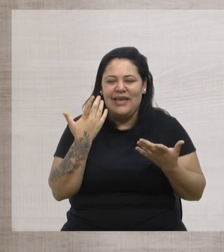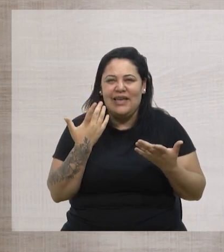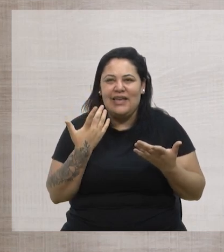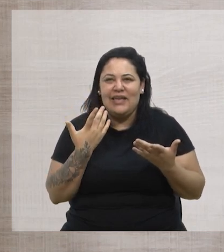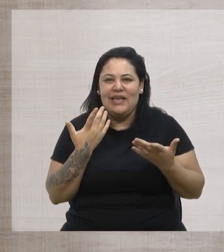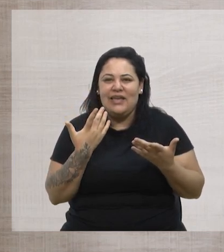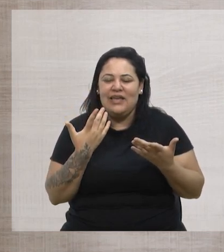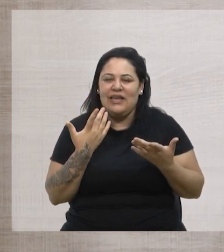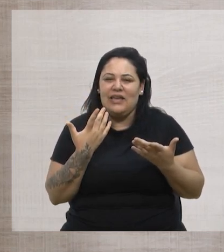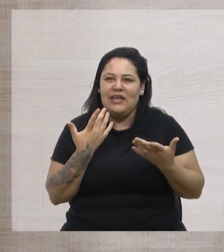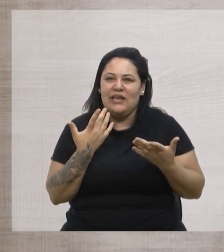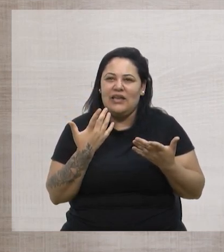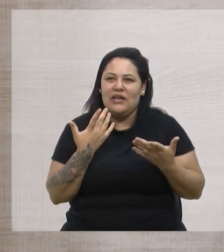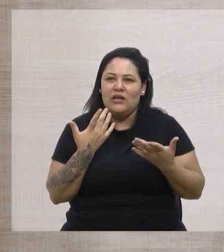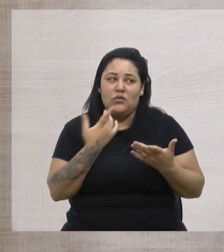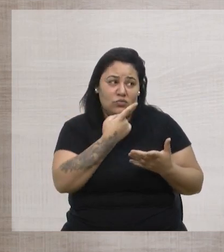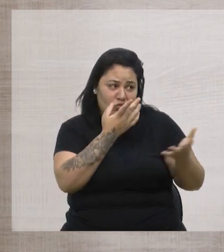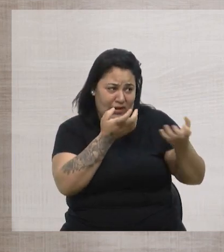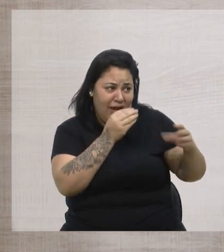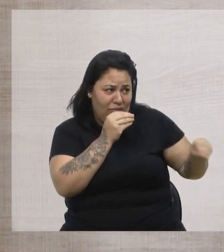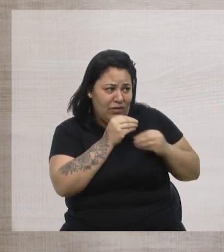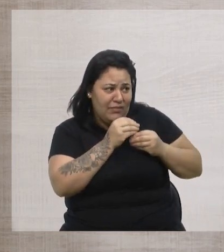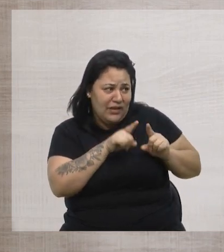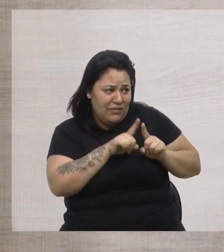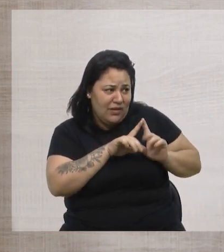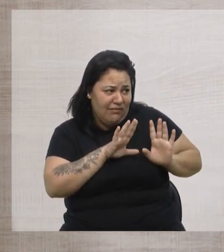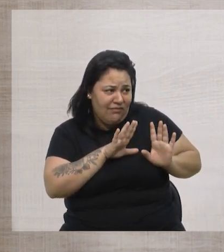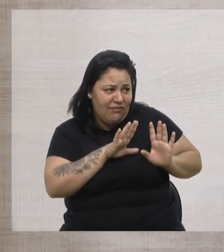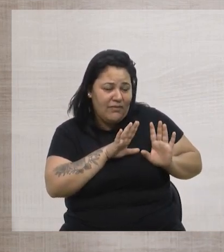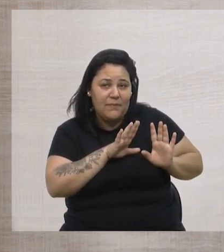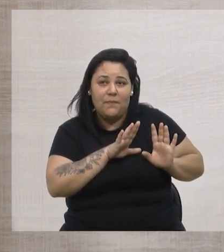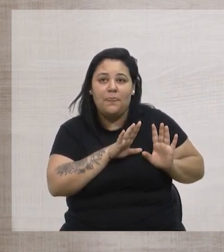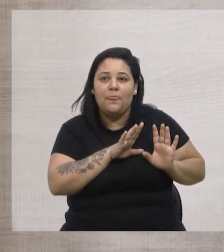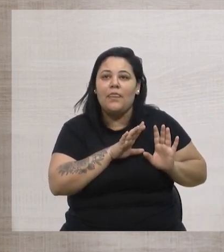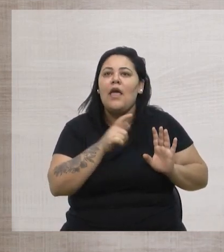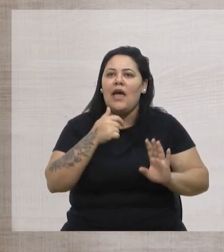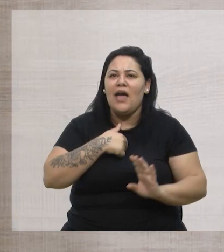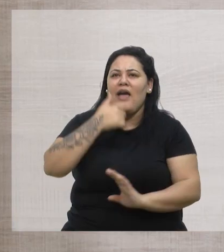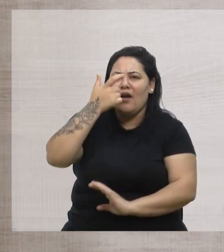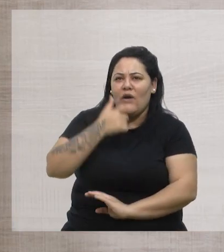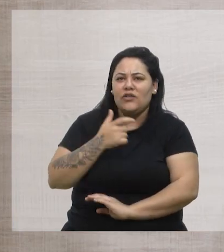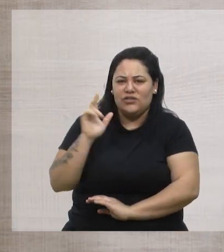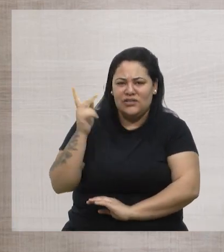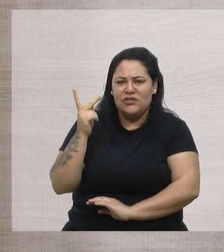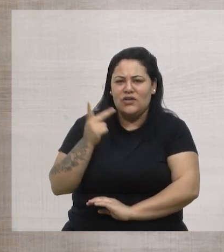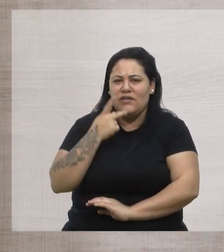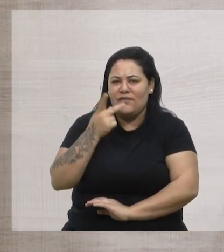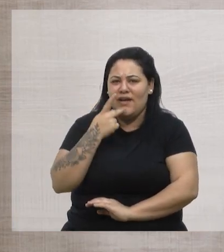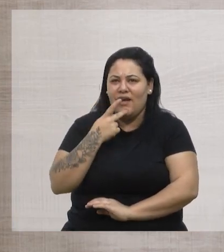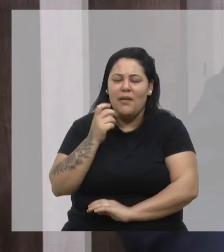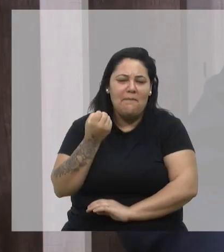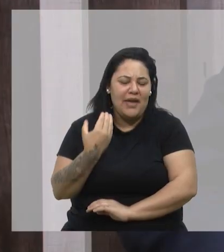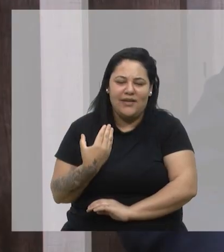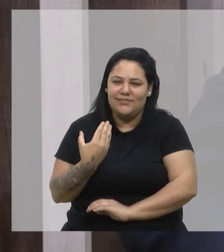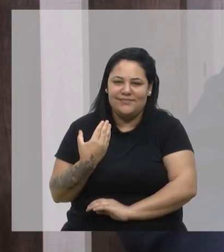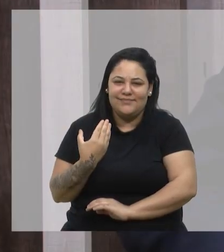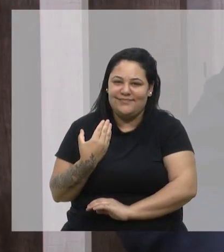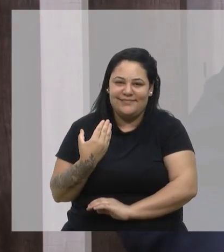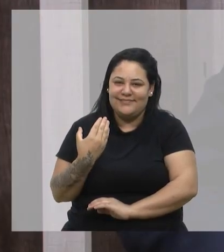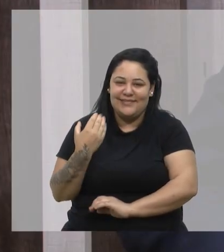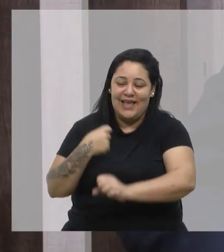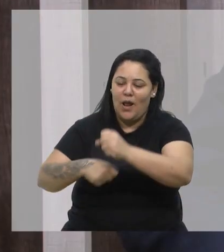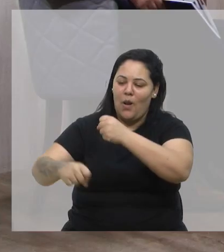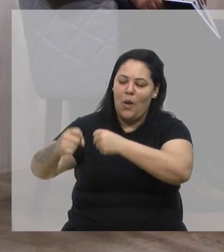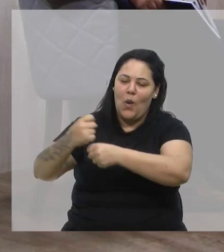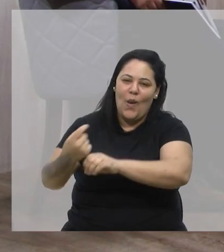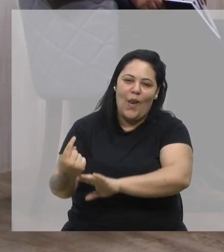praticamente, né? Tu tem alguma colocação, Adam? Não, eu acho que esse conto ele reflete bem a época do